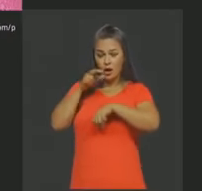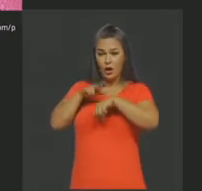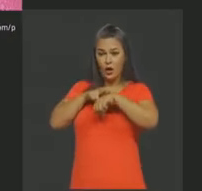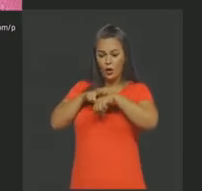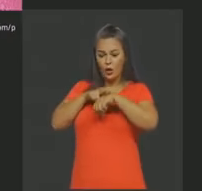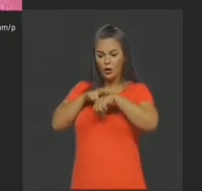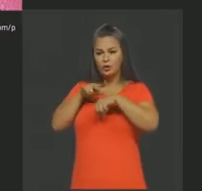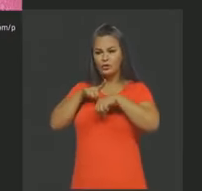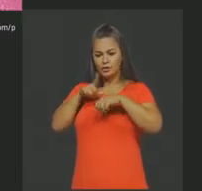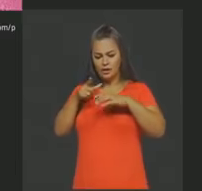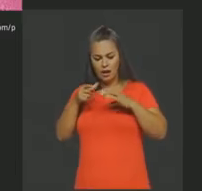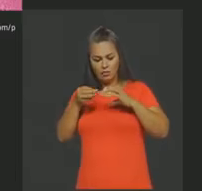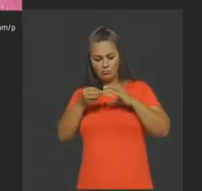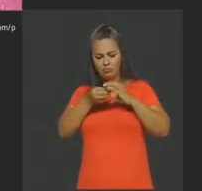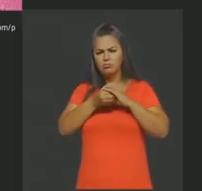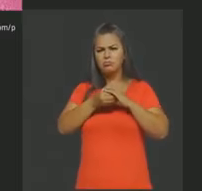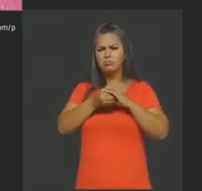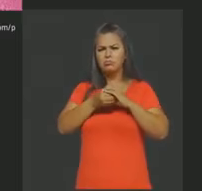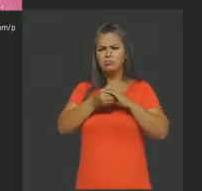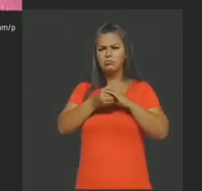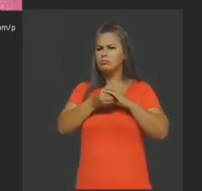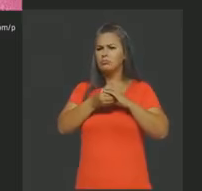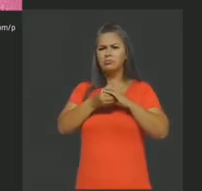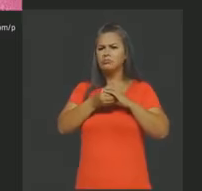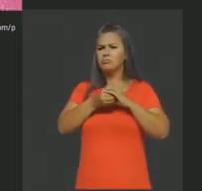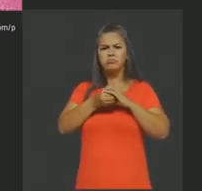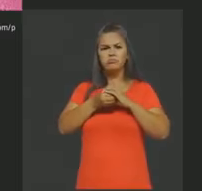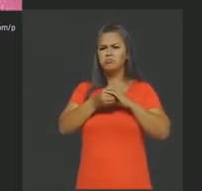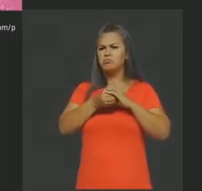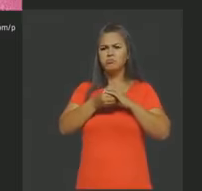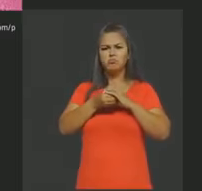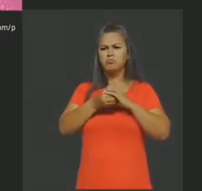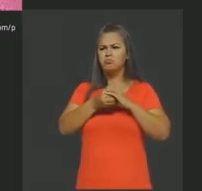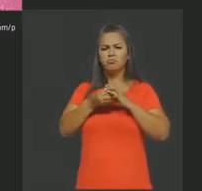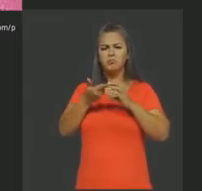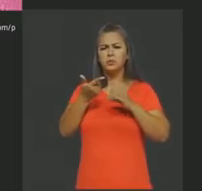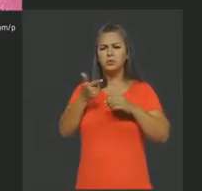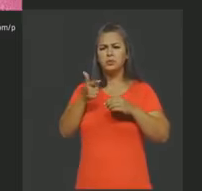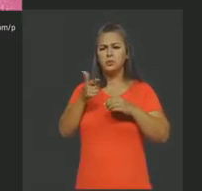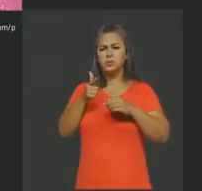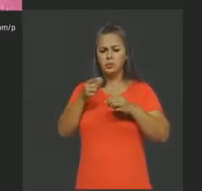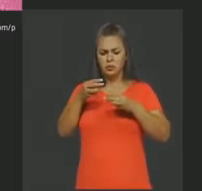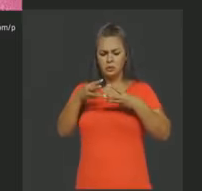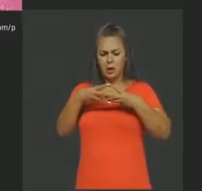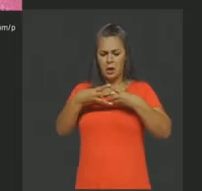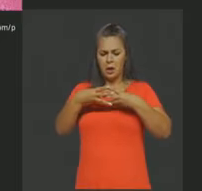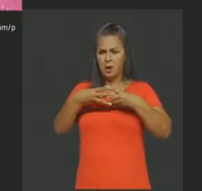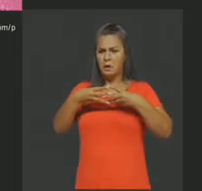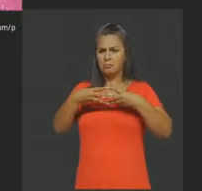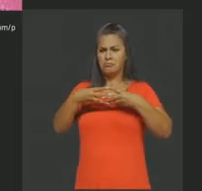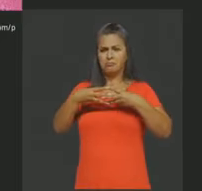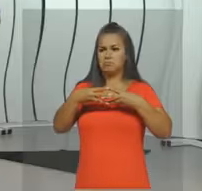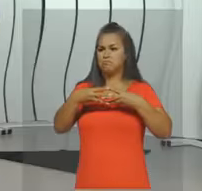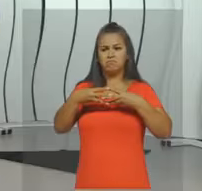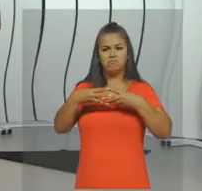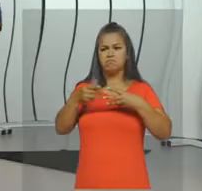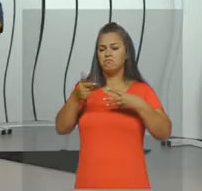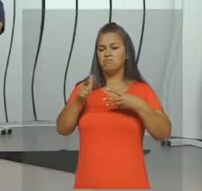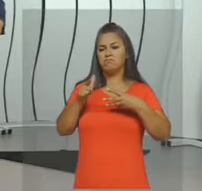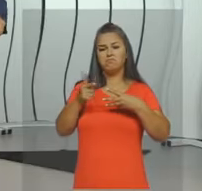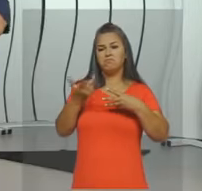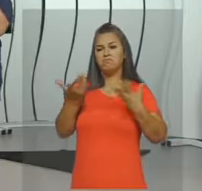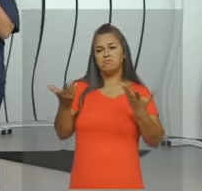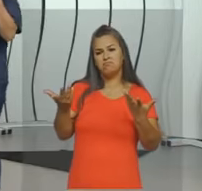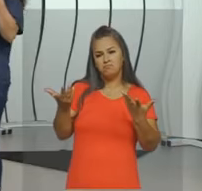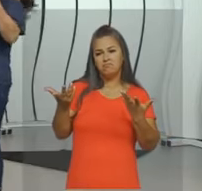da célula, e você não percebe aquelas estrias que eu falei para você. Tem a ver com a disposição daquelas proteínas,